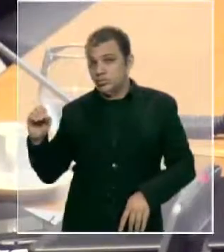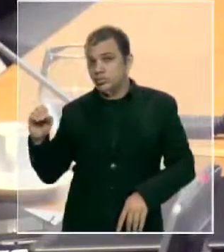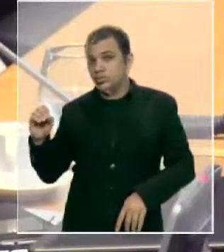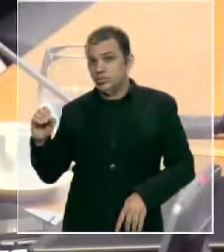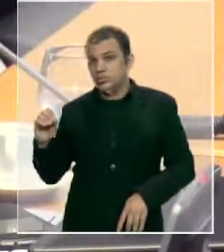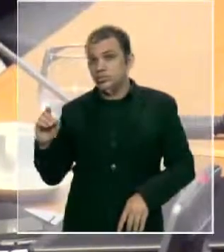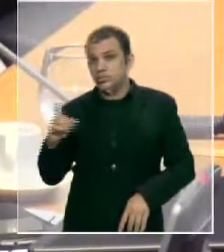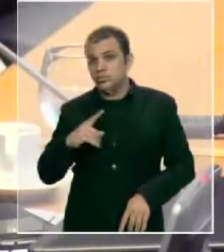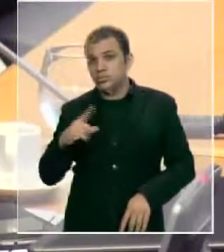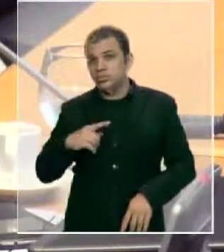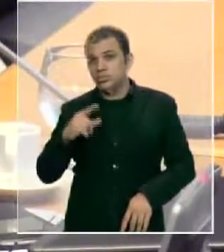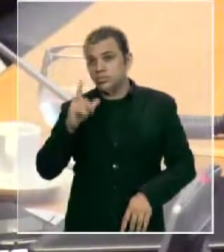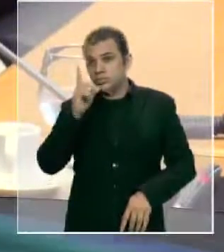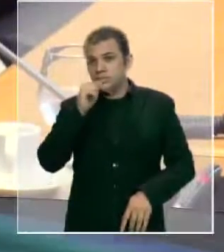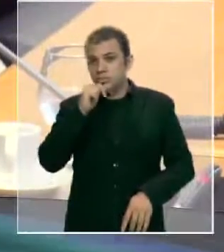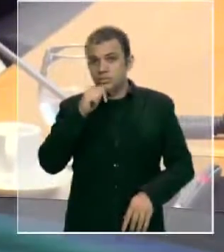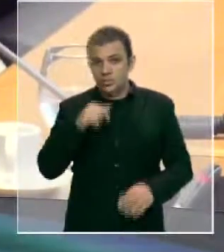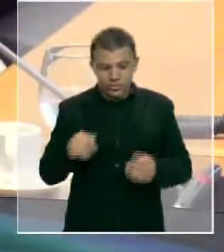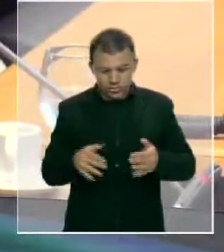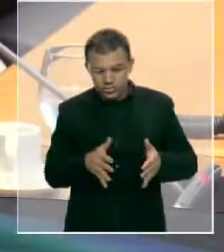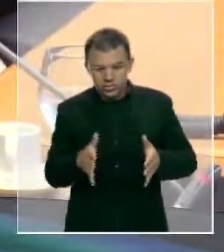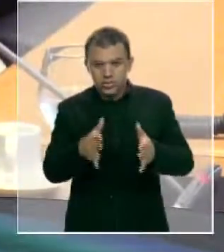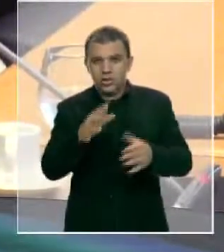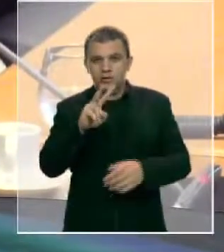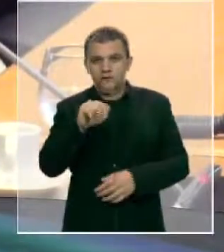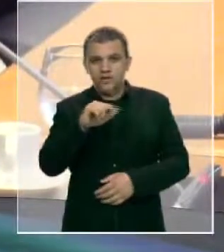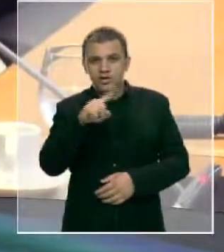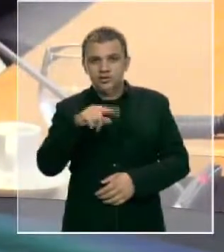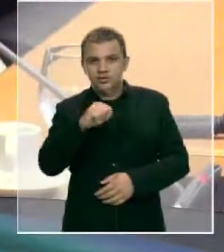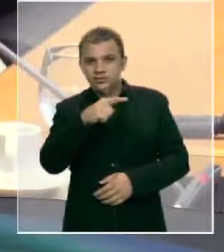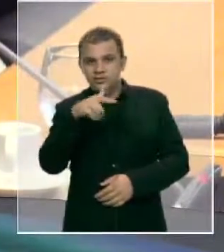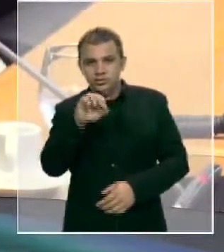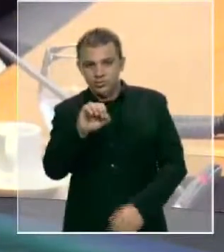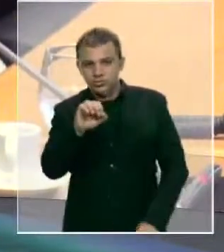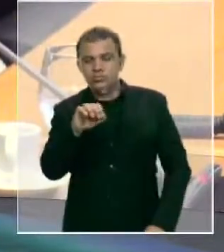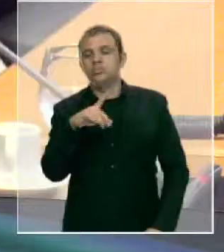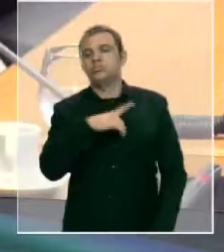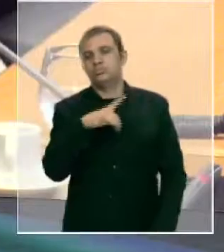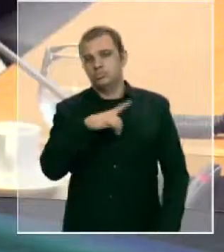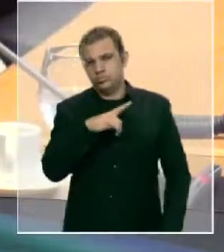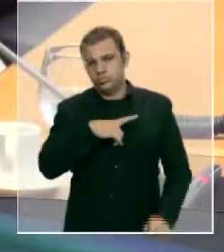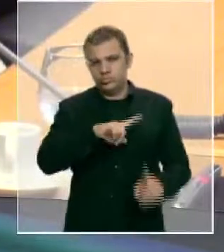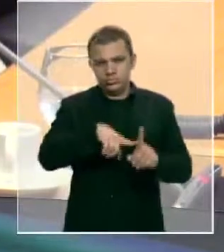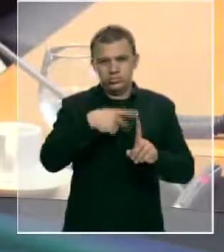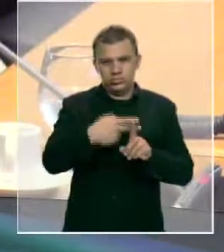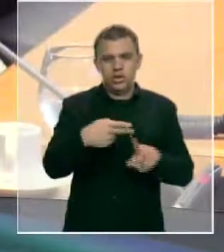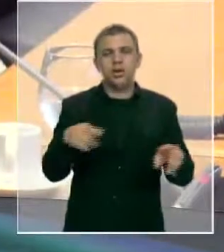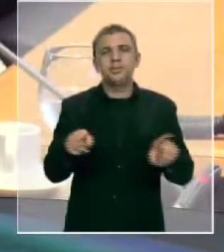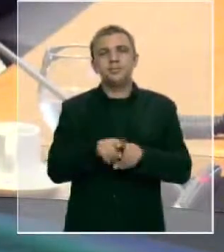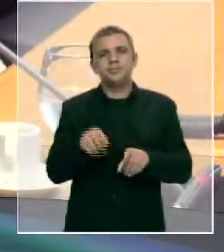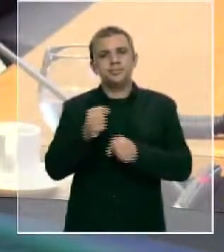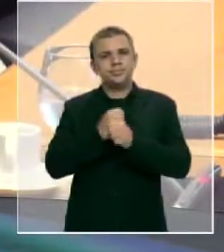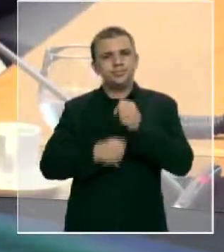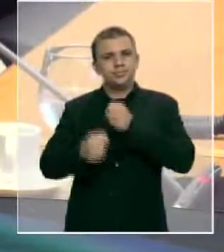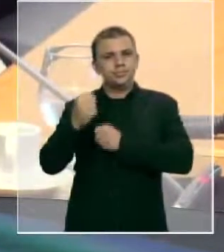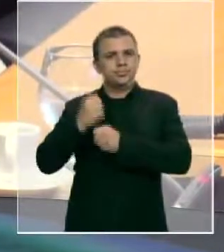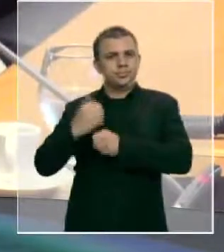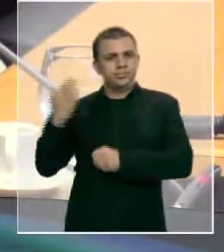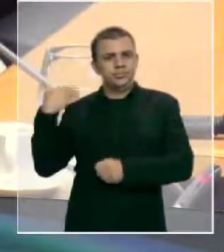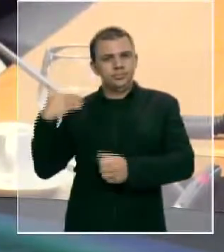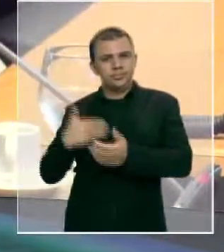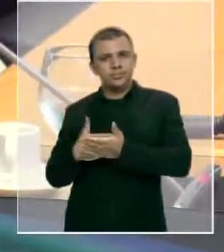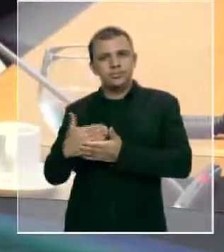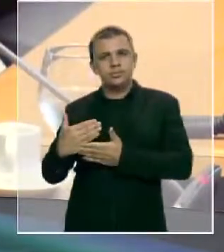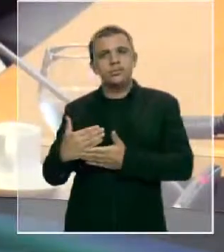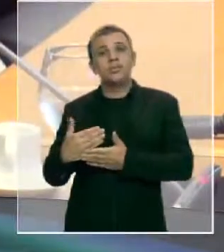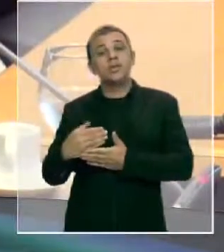Iniciamos 1.800.000 no reforço de vazão do sistema de captação. Foi iniciado ano passado, terminaram ainda no